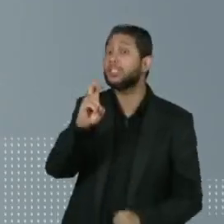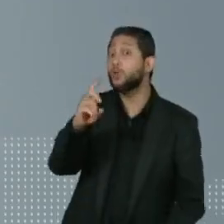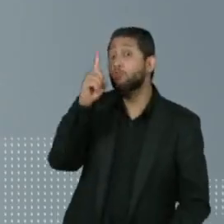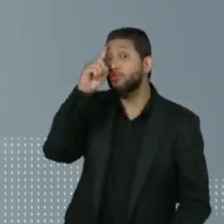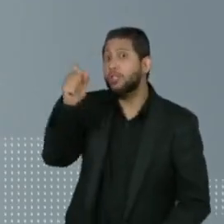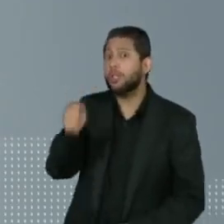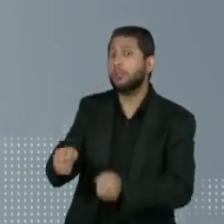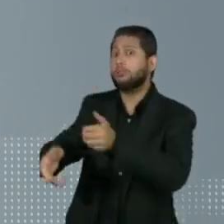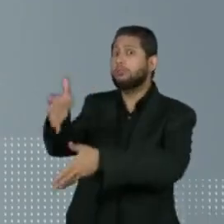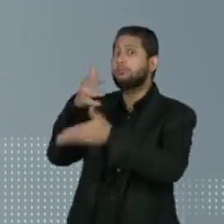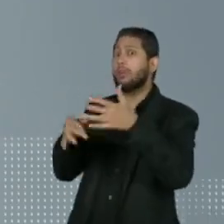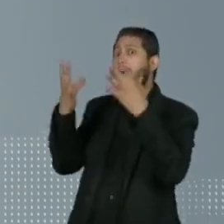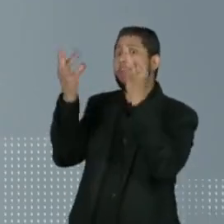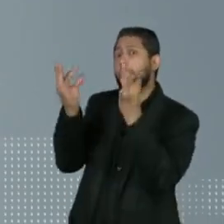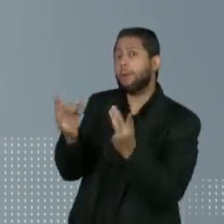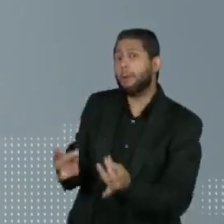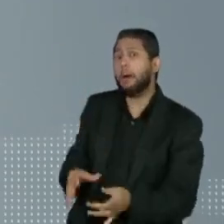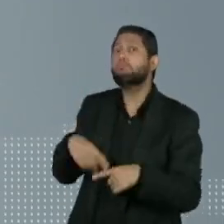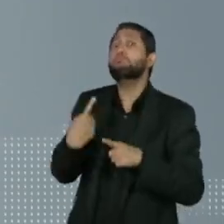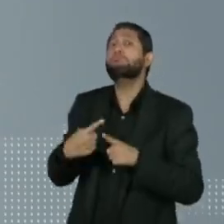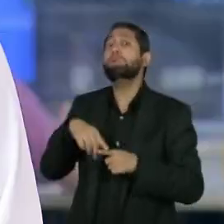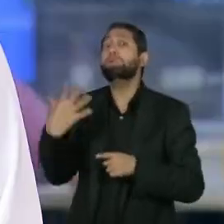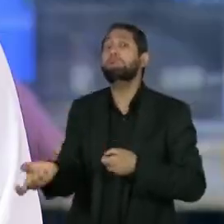para prestar informações sobre a extradição do Blogueiro